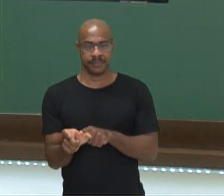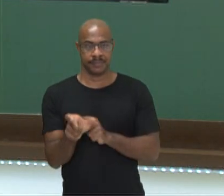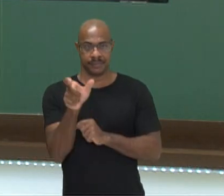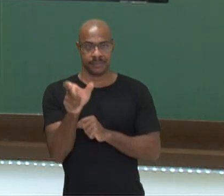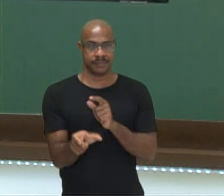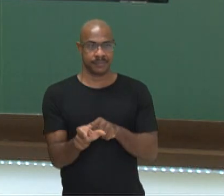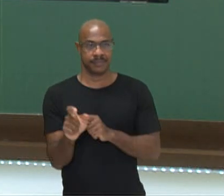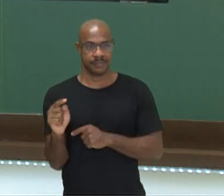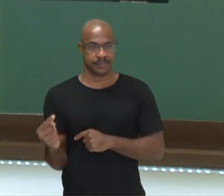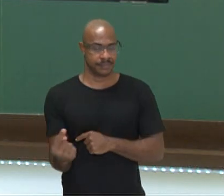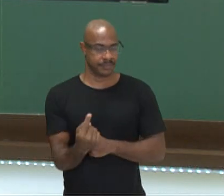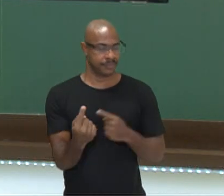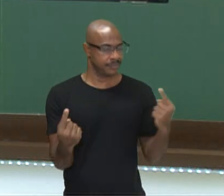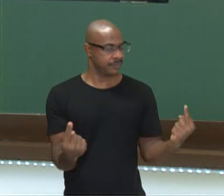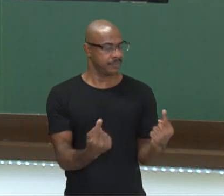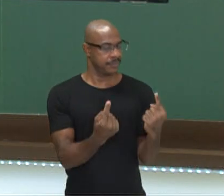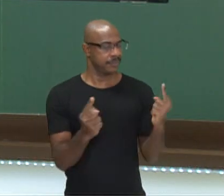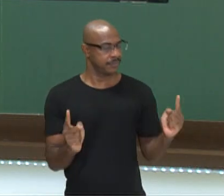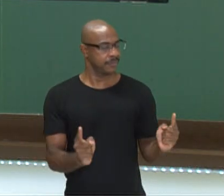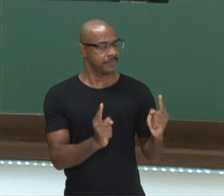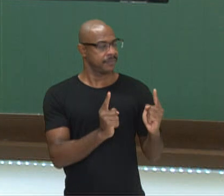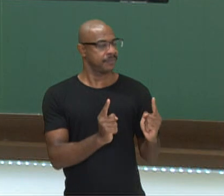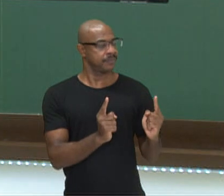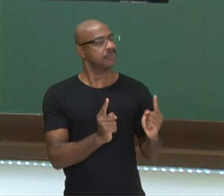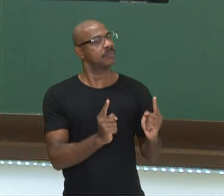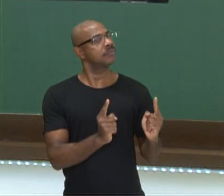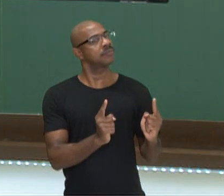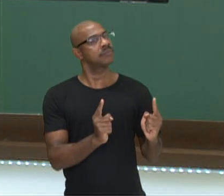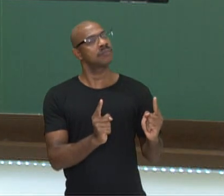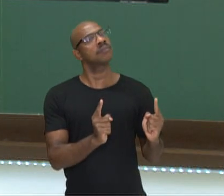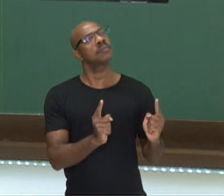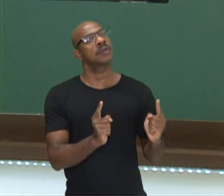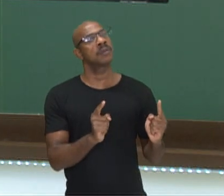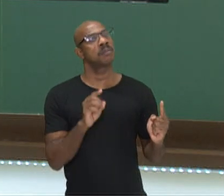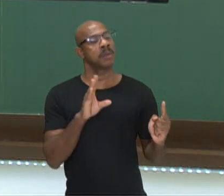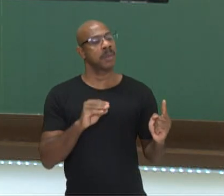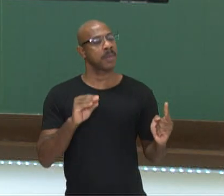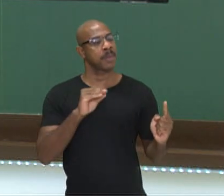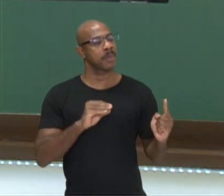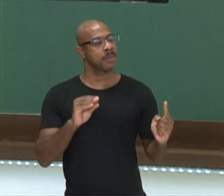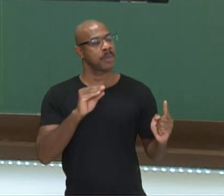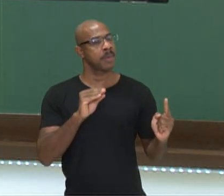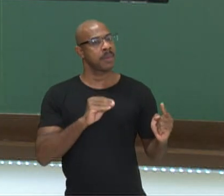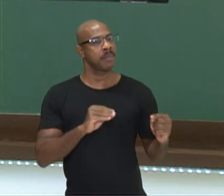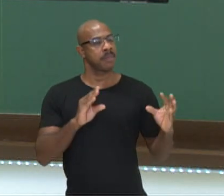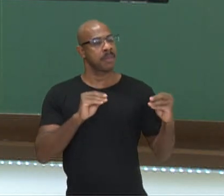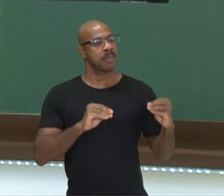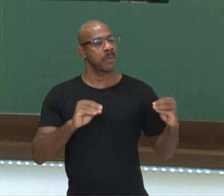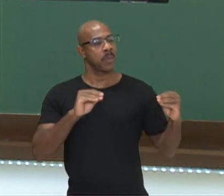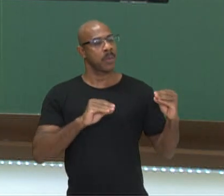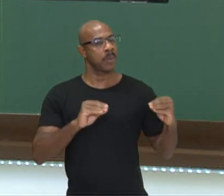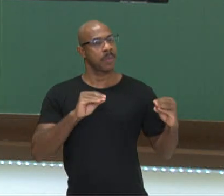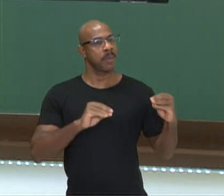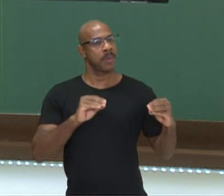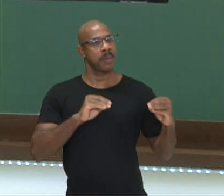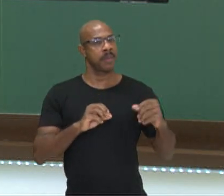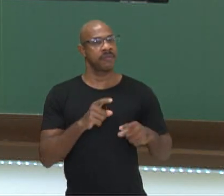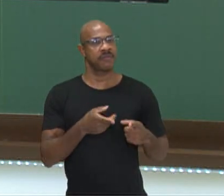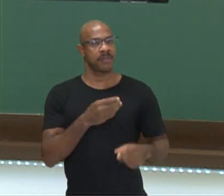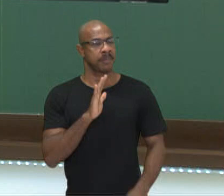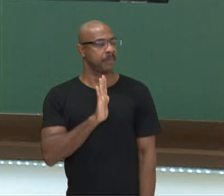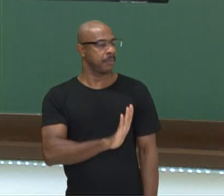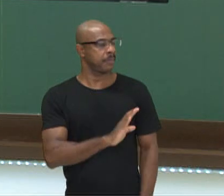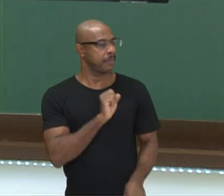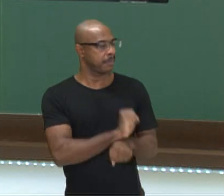o balão de fala dele aqui. Repare que ele também fala alguma coisa e começa a gesticular. Ele faz um sinal de pare, talvez